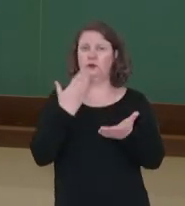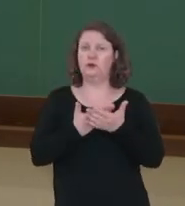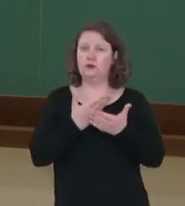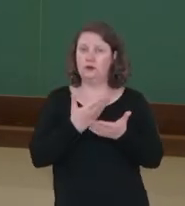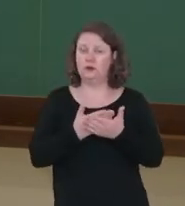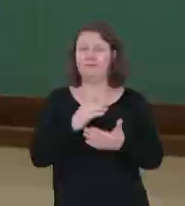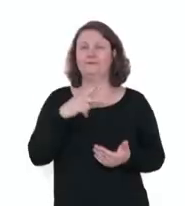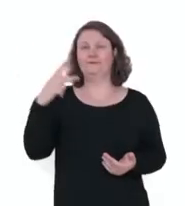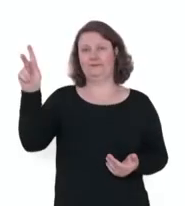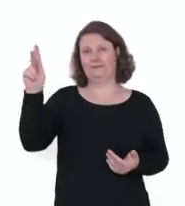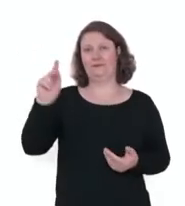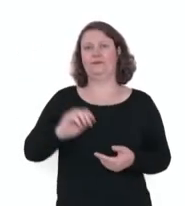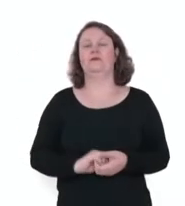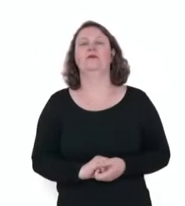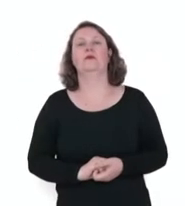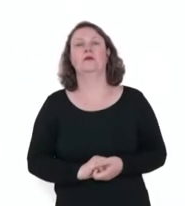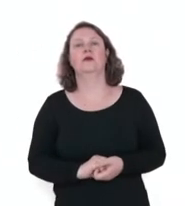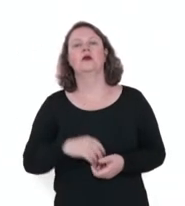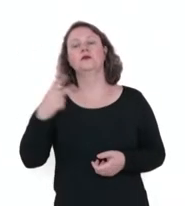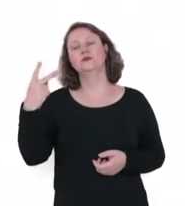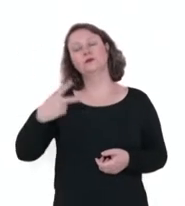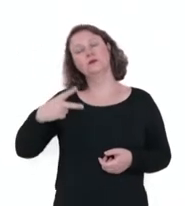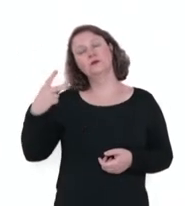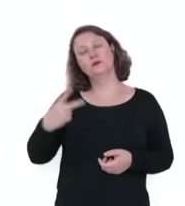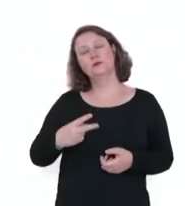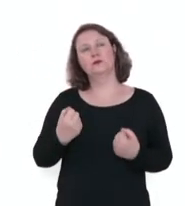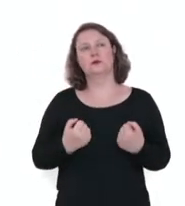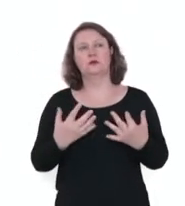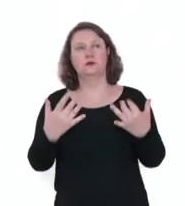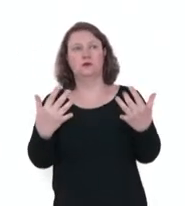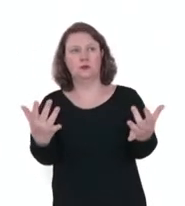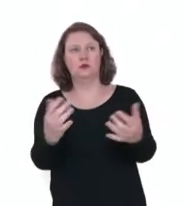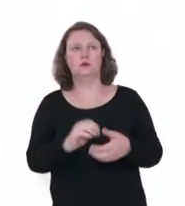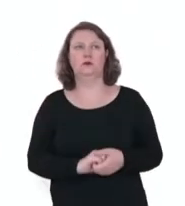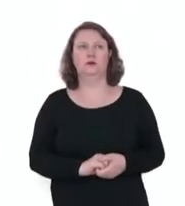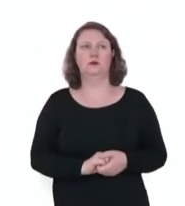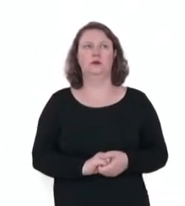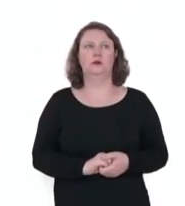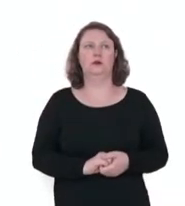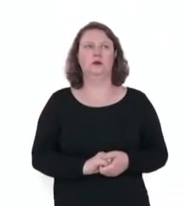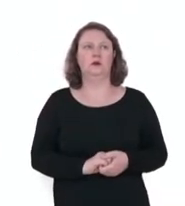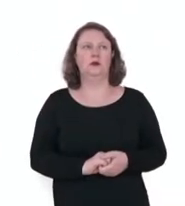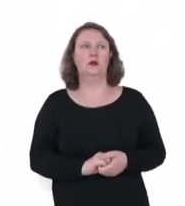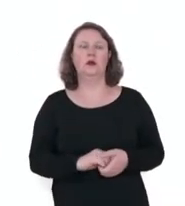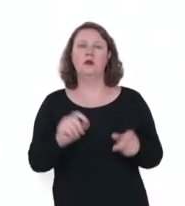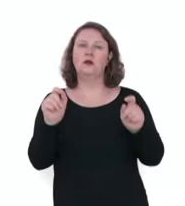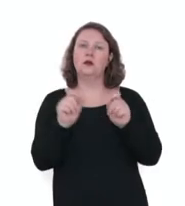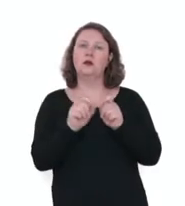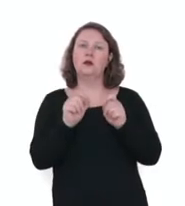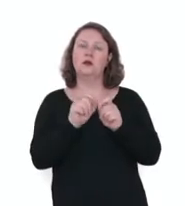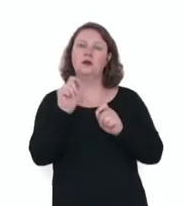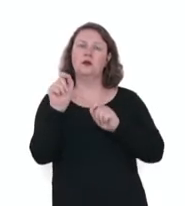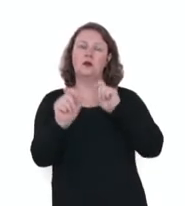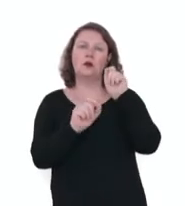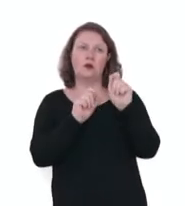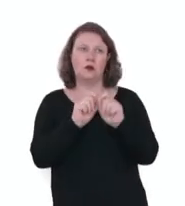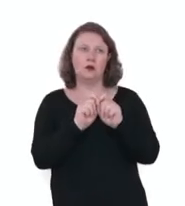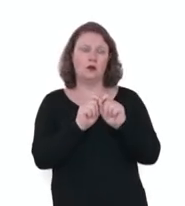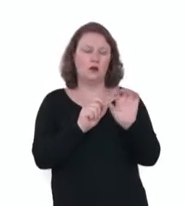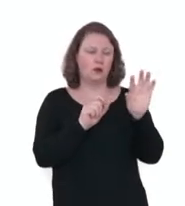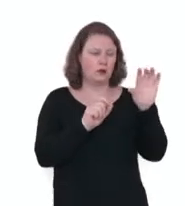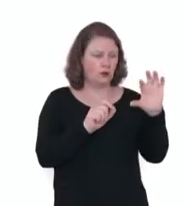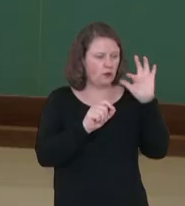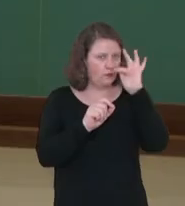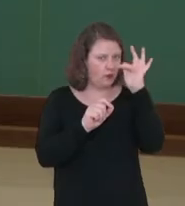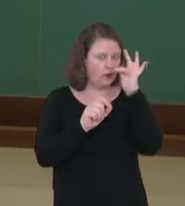para cruzar duas plantas, ele retirava os estames de uma delas, que atingisse a